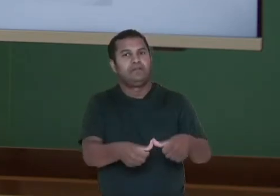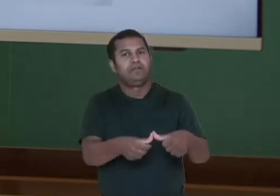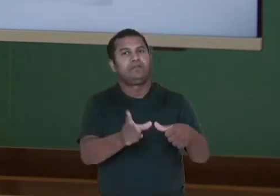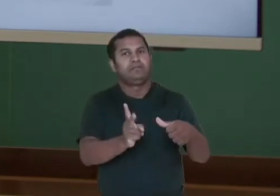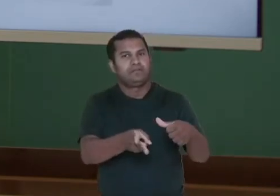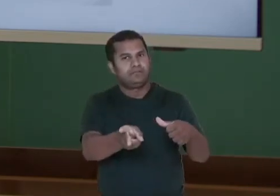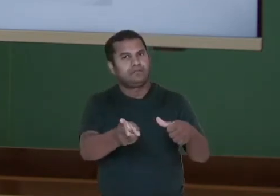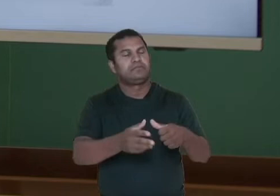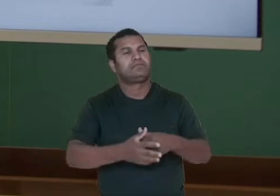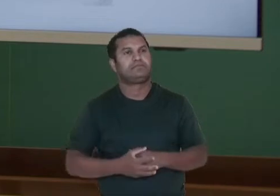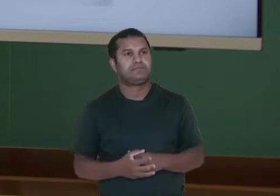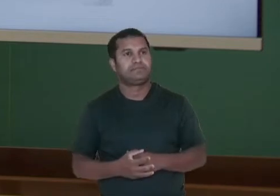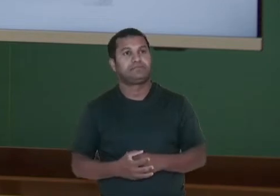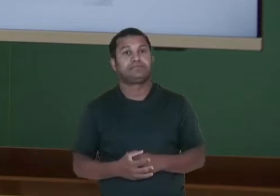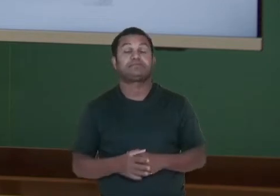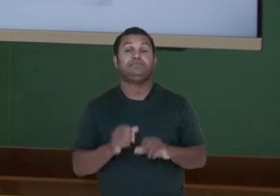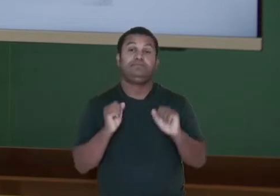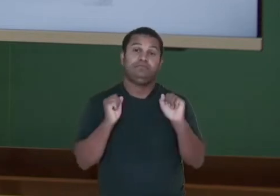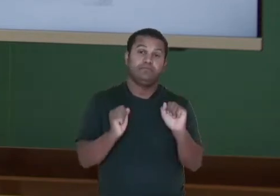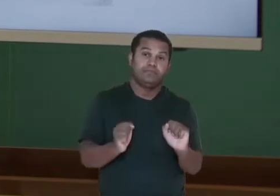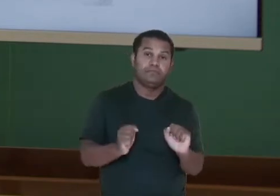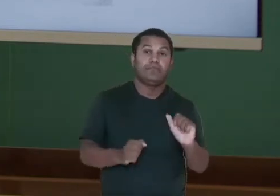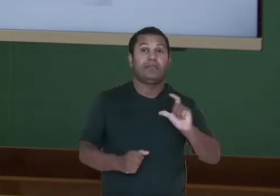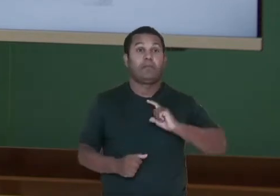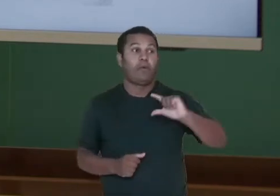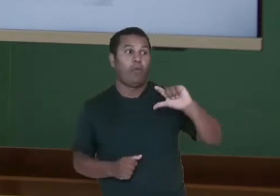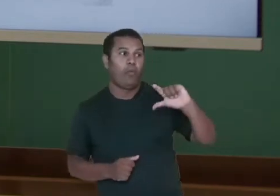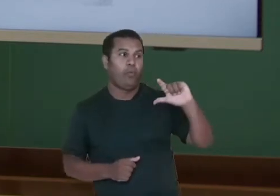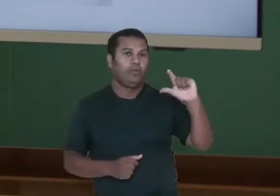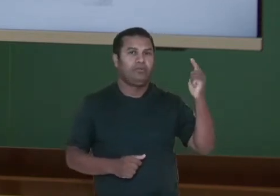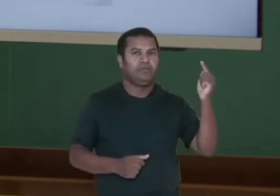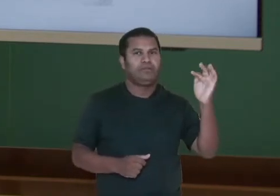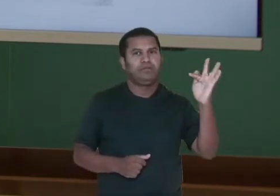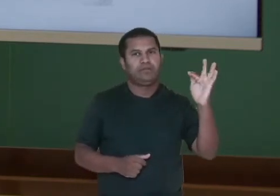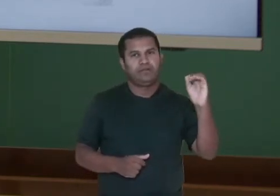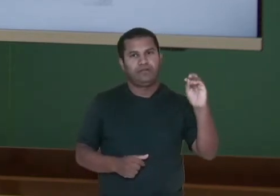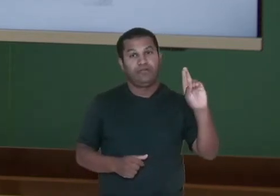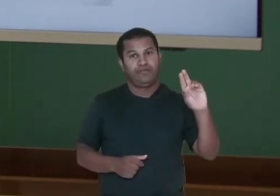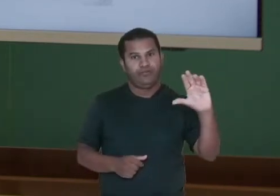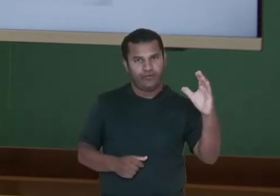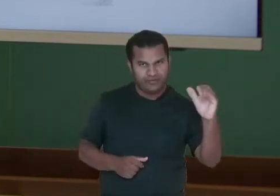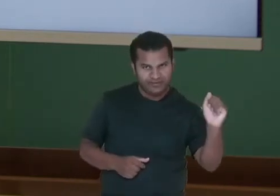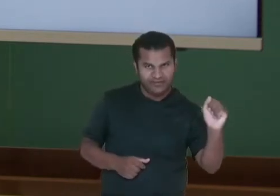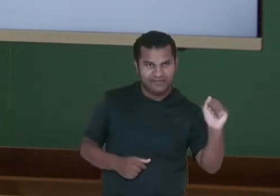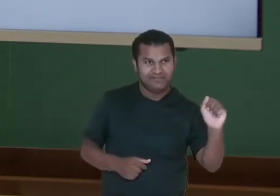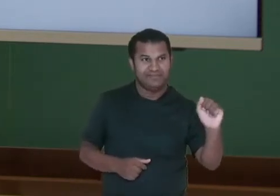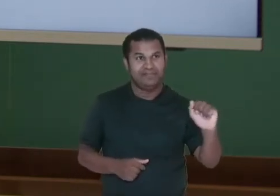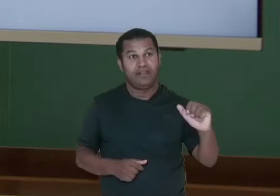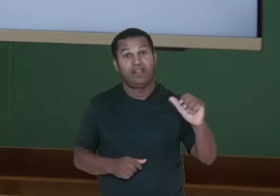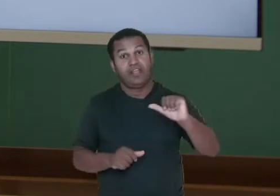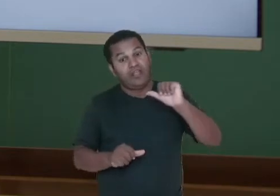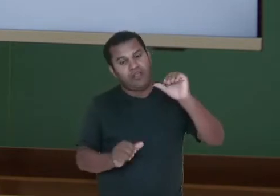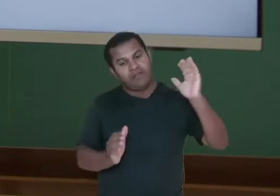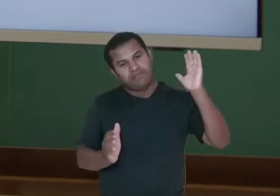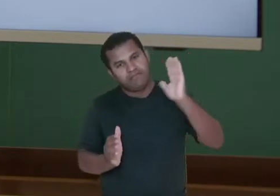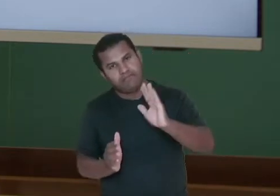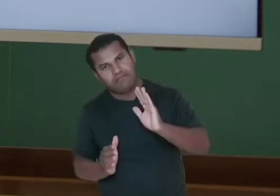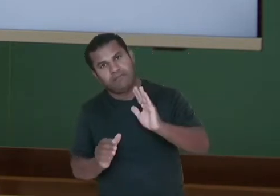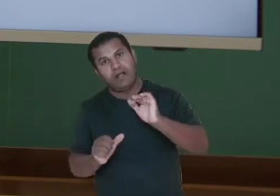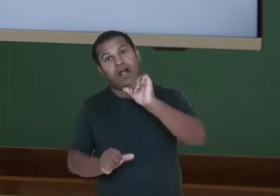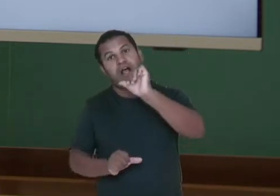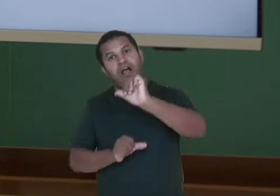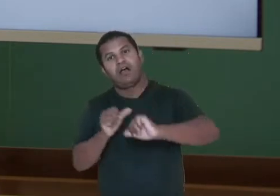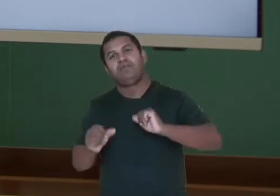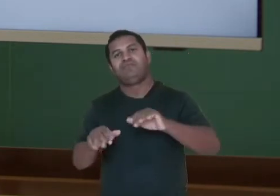que tenha um agente externo atuando ali. Ok? Como, por exemplo, uma força. Bem, o que são essas